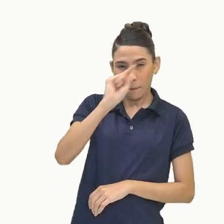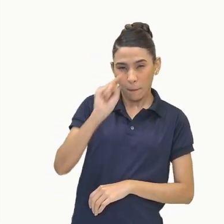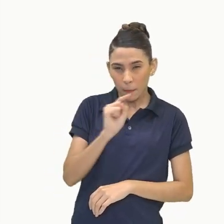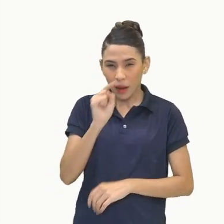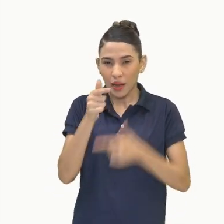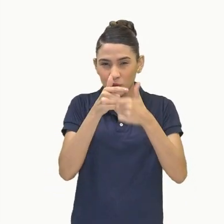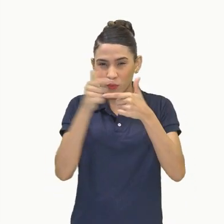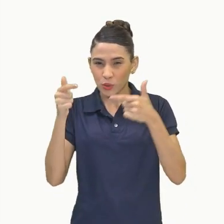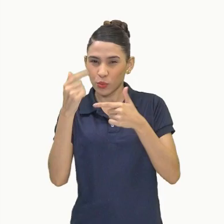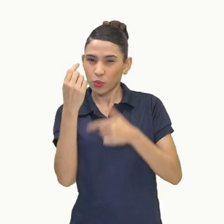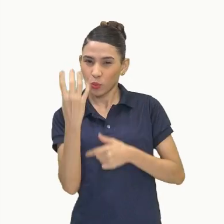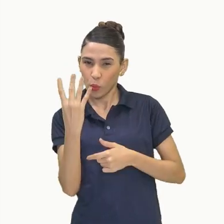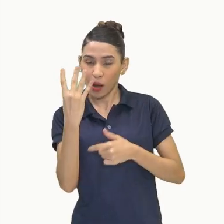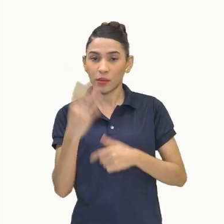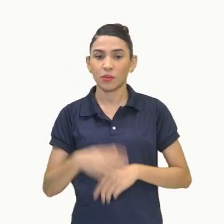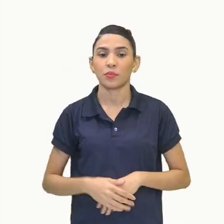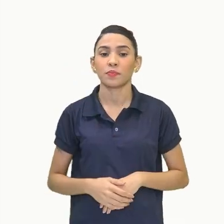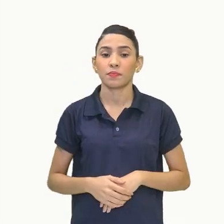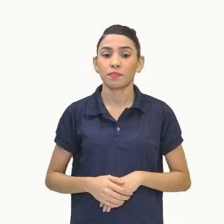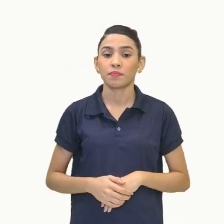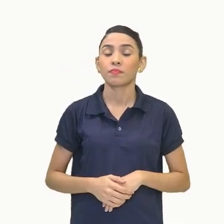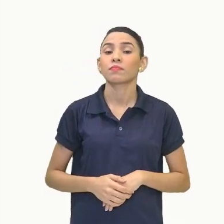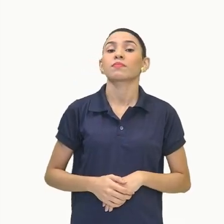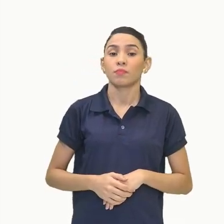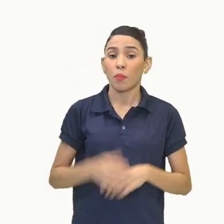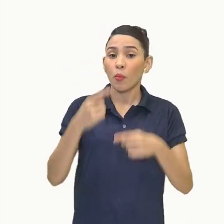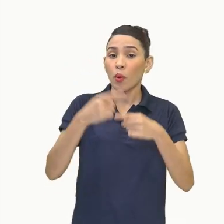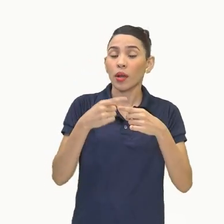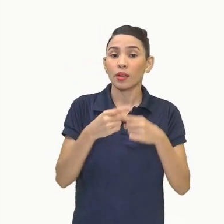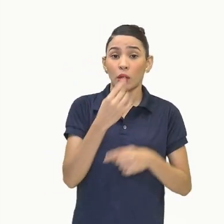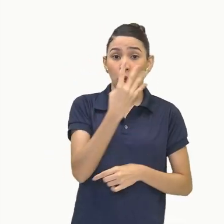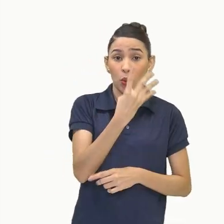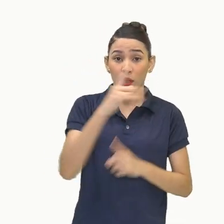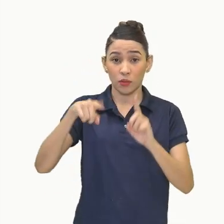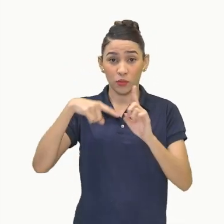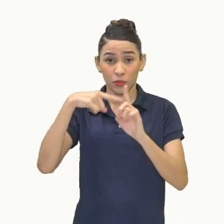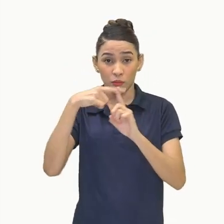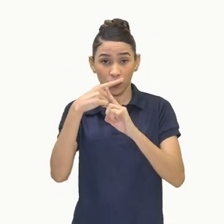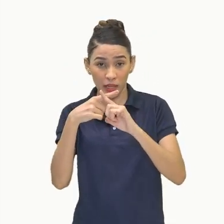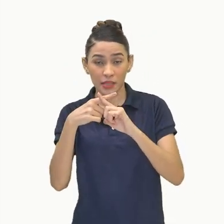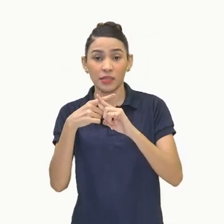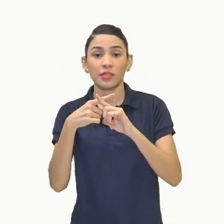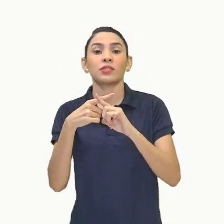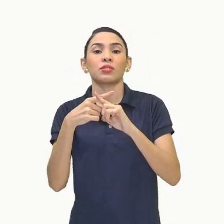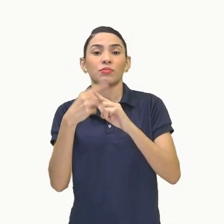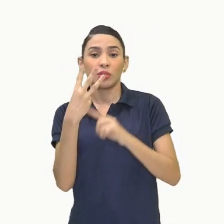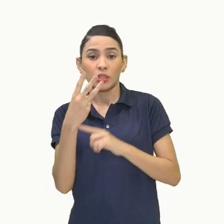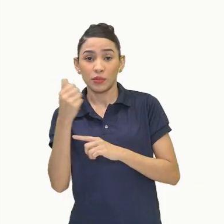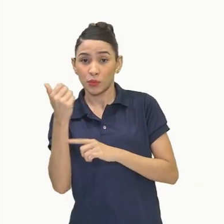4 dá 3, porque 4 vezes 3, 12. 15 menos 12,